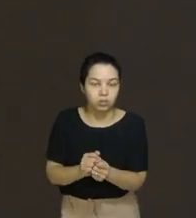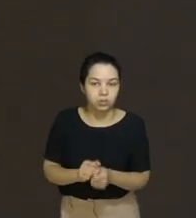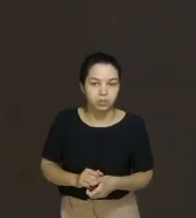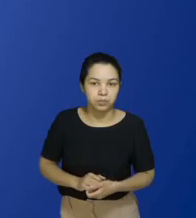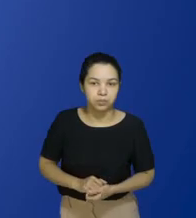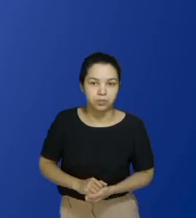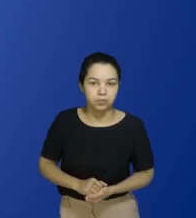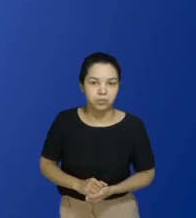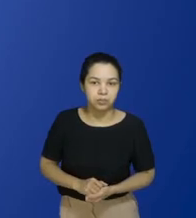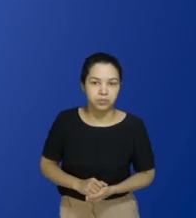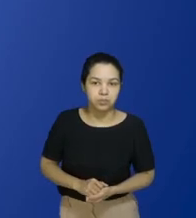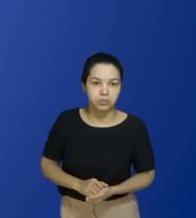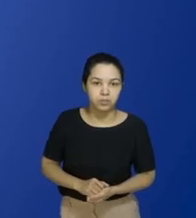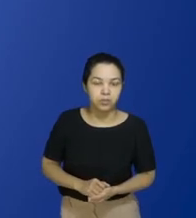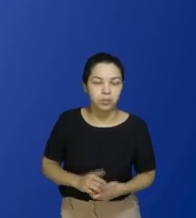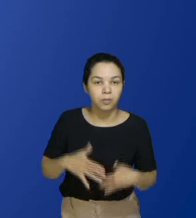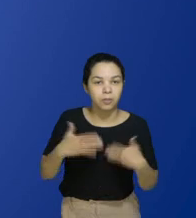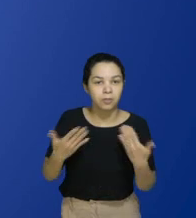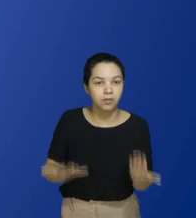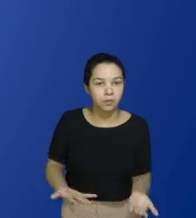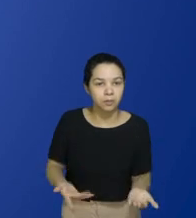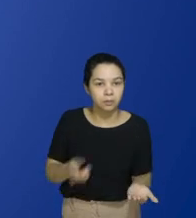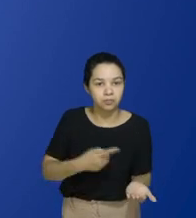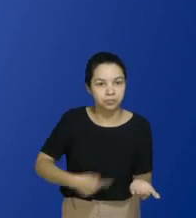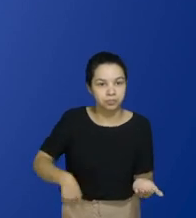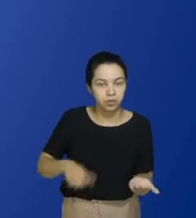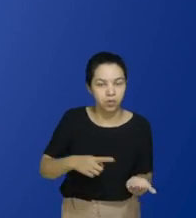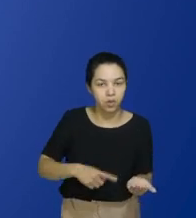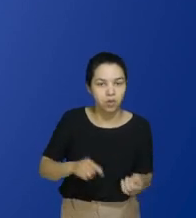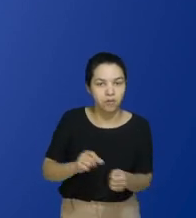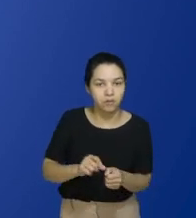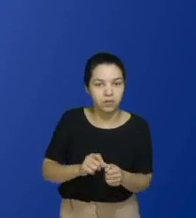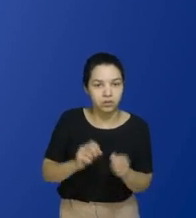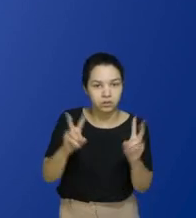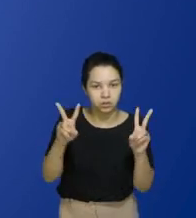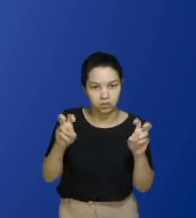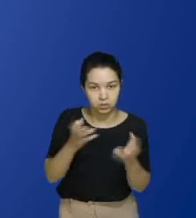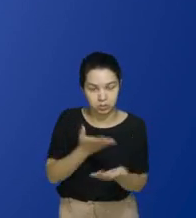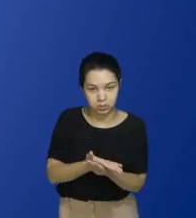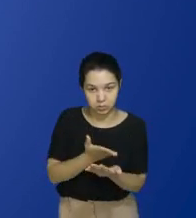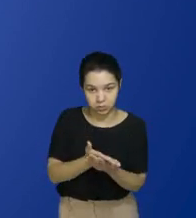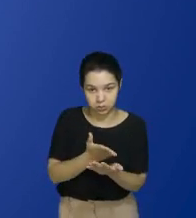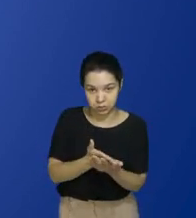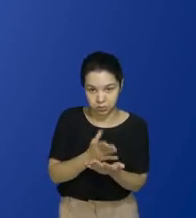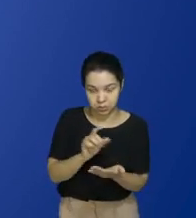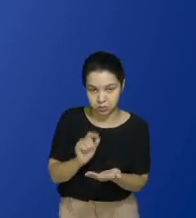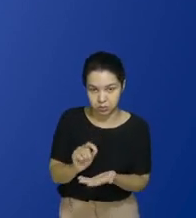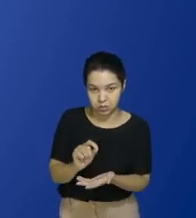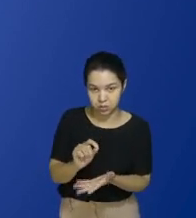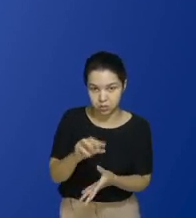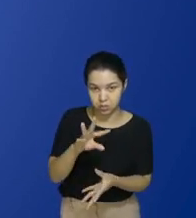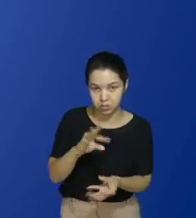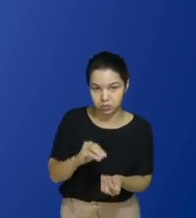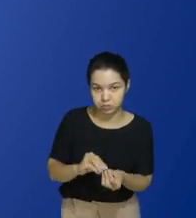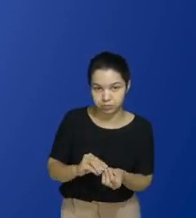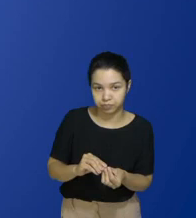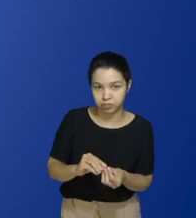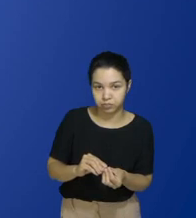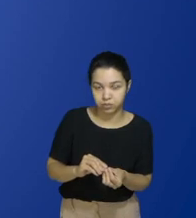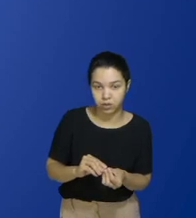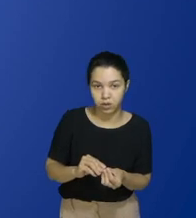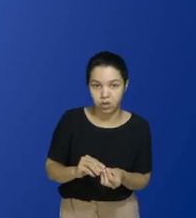Então, o que foi feito sobre o estudo é chegar à conclusão que não é